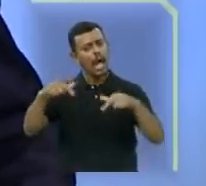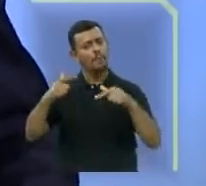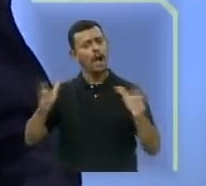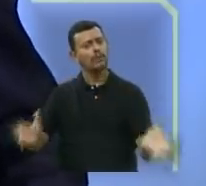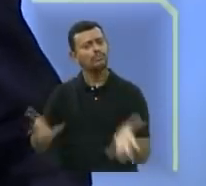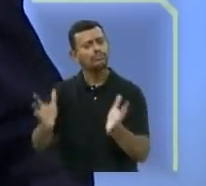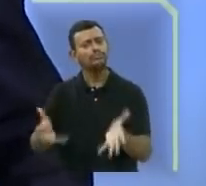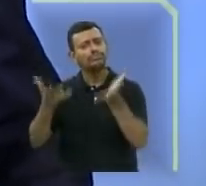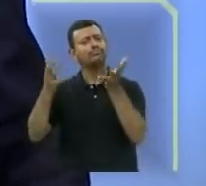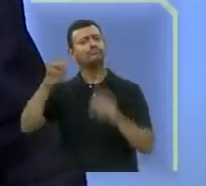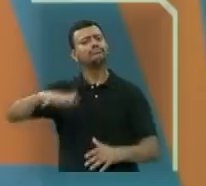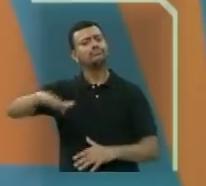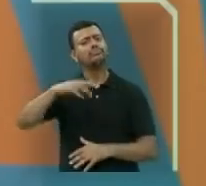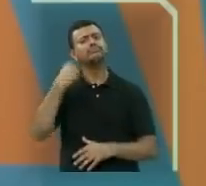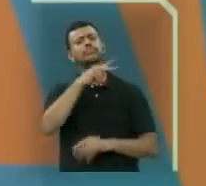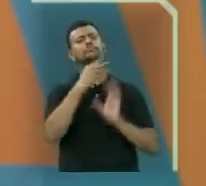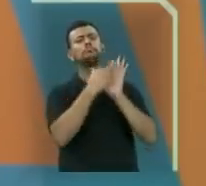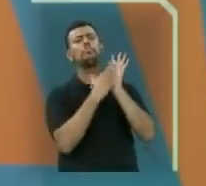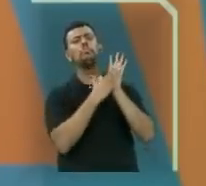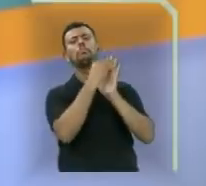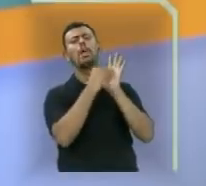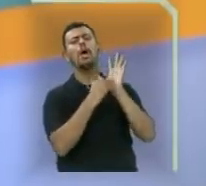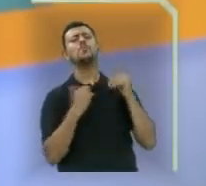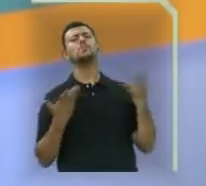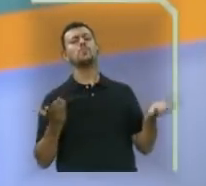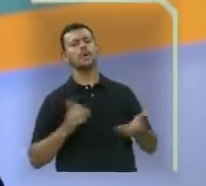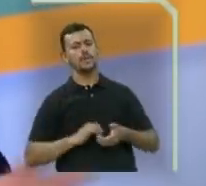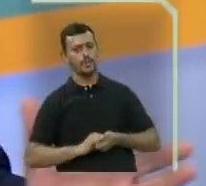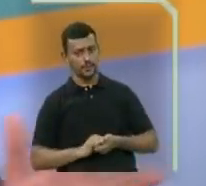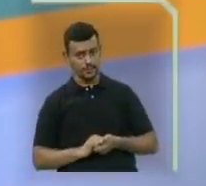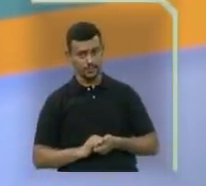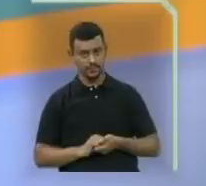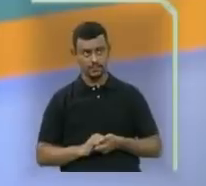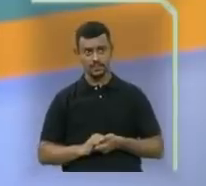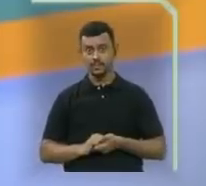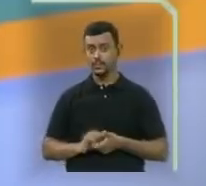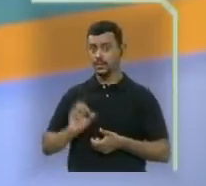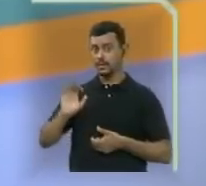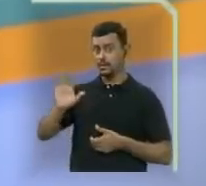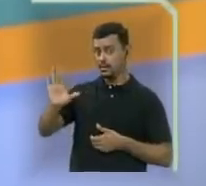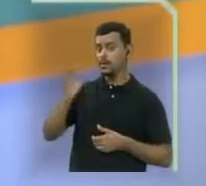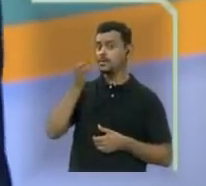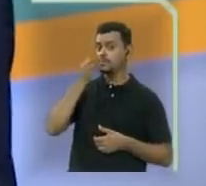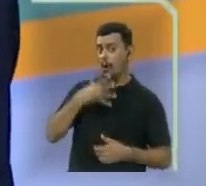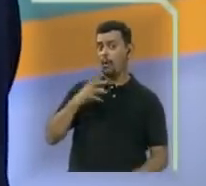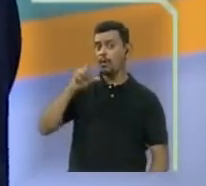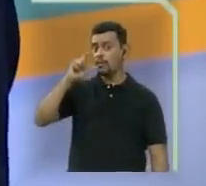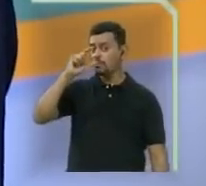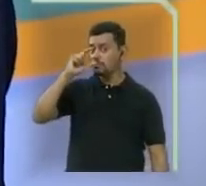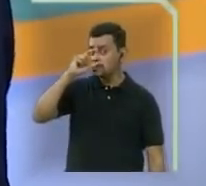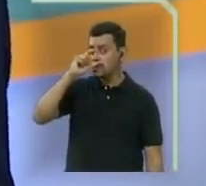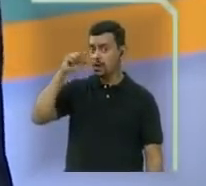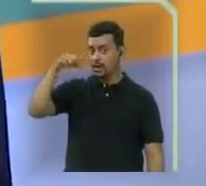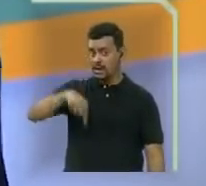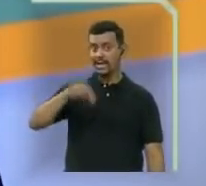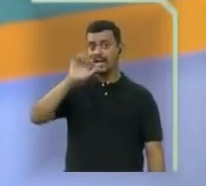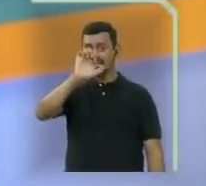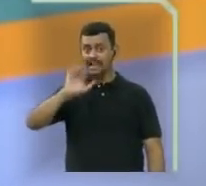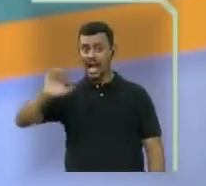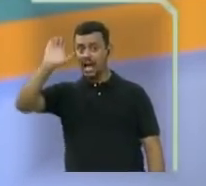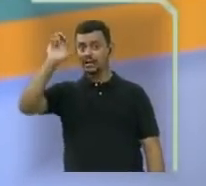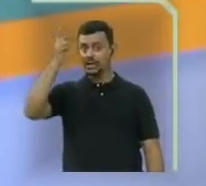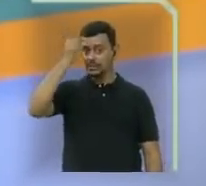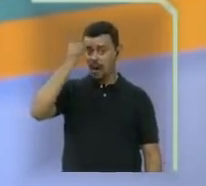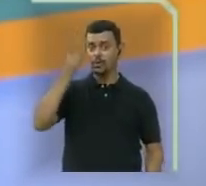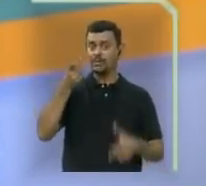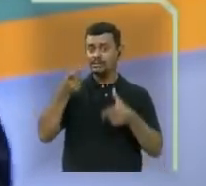em todas essas áreas. Paulo, só para iniciar aqui, eu quero lembrar as pessoas que o Estado de São Paulo deve 23 bilhões de reais